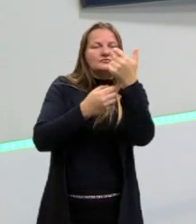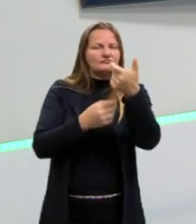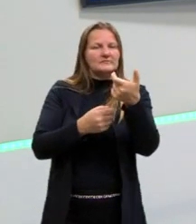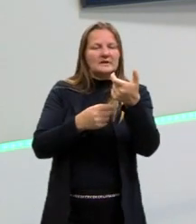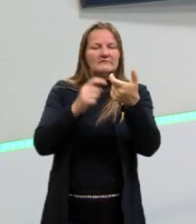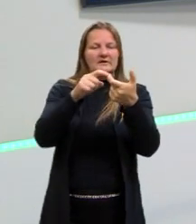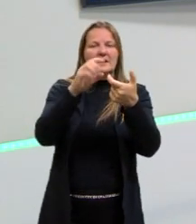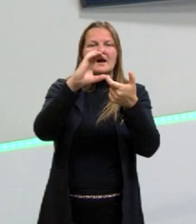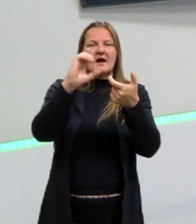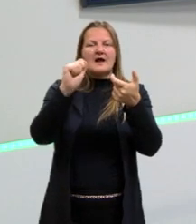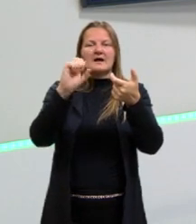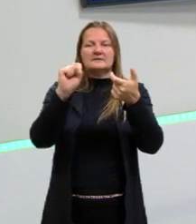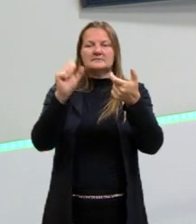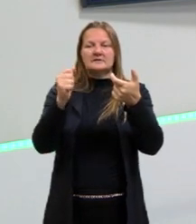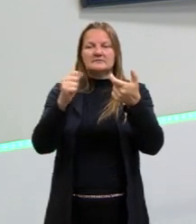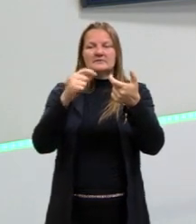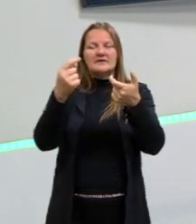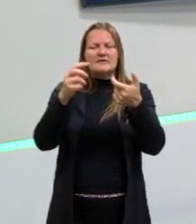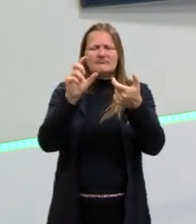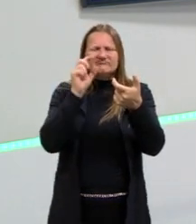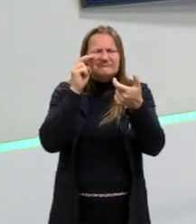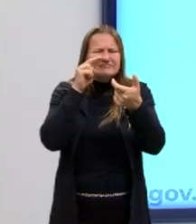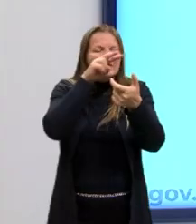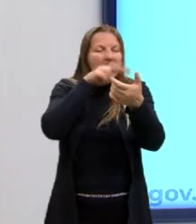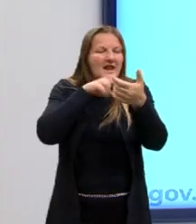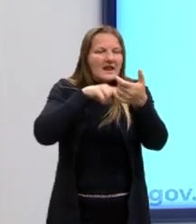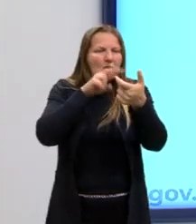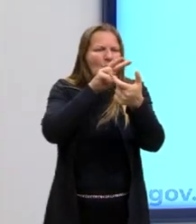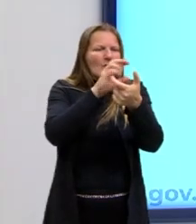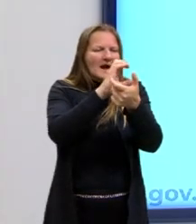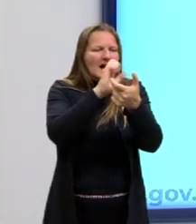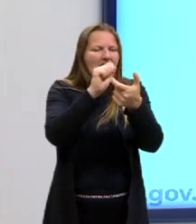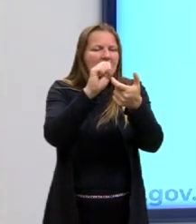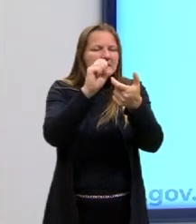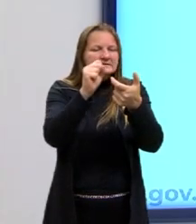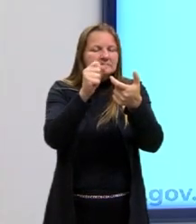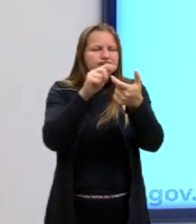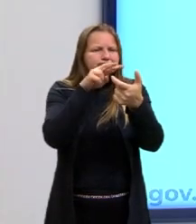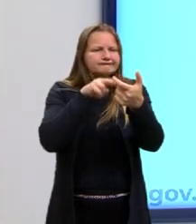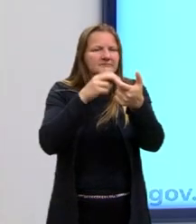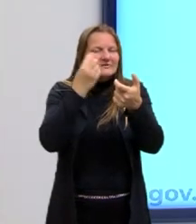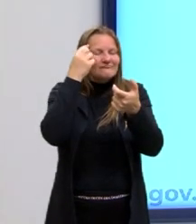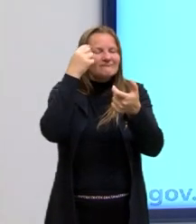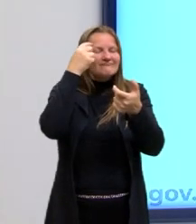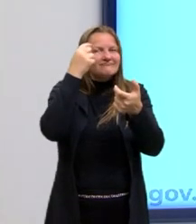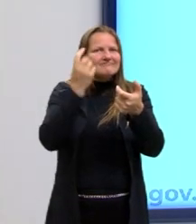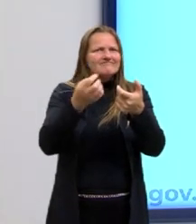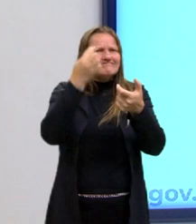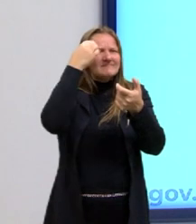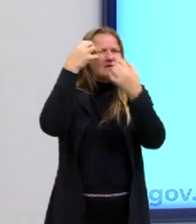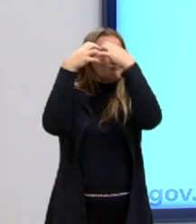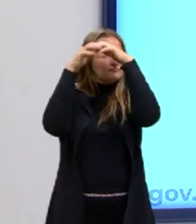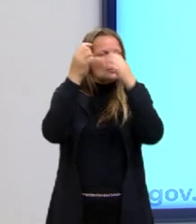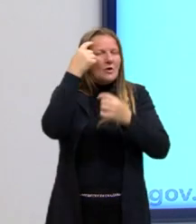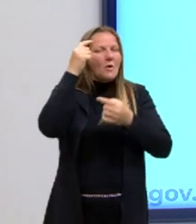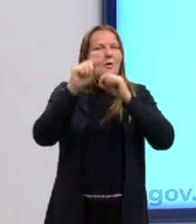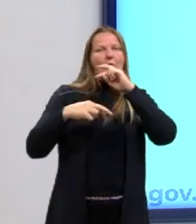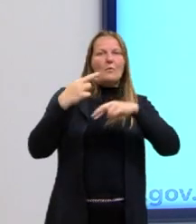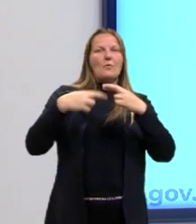Mas decodificar é mais ou menos aqui, ó, começa as ideias embaralhadas, tá? A